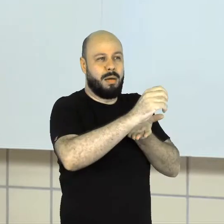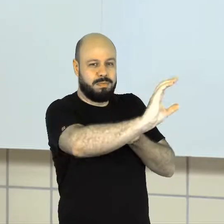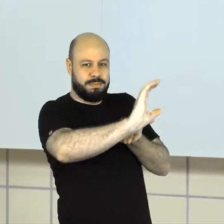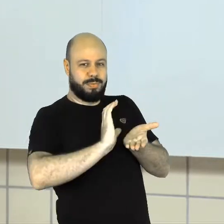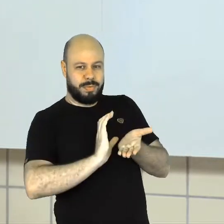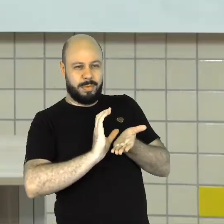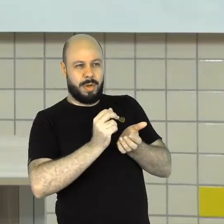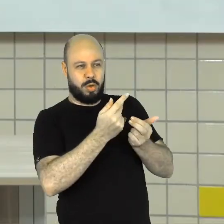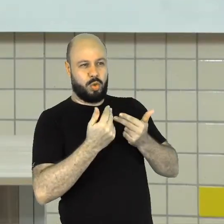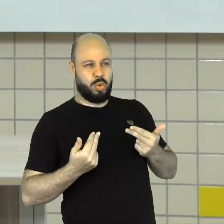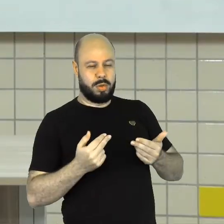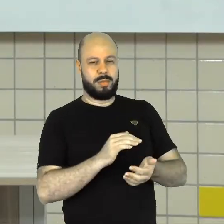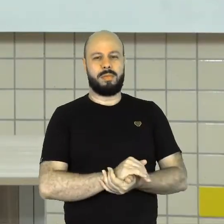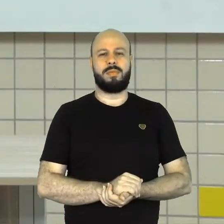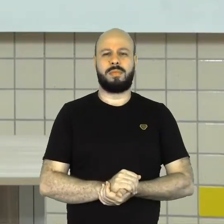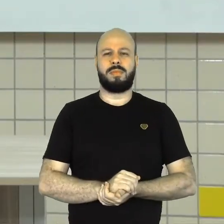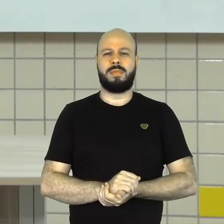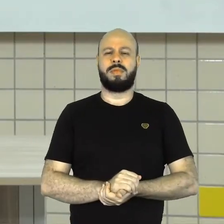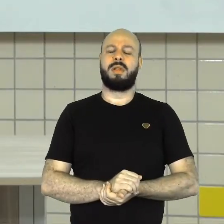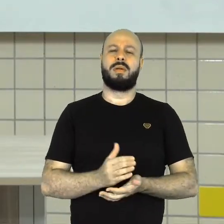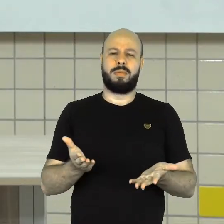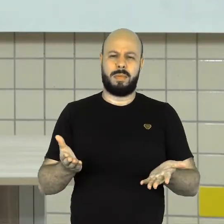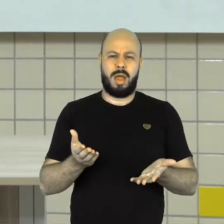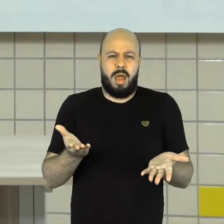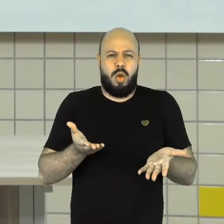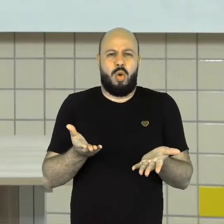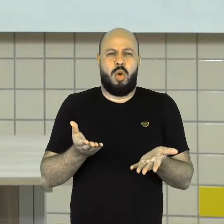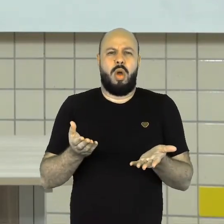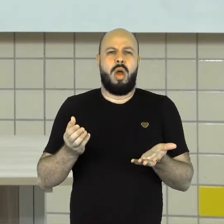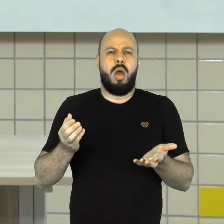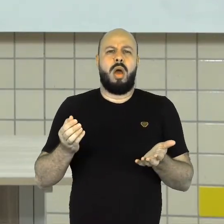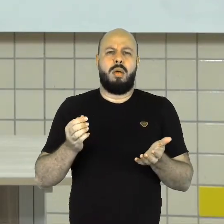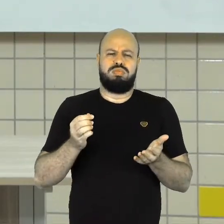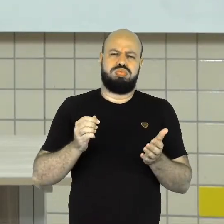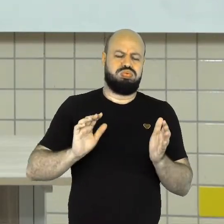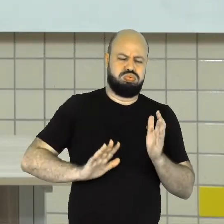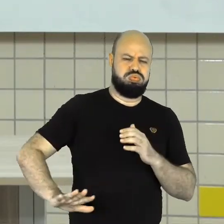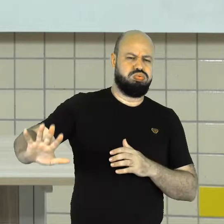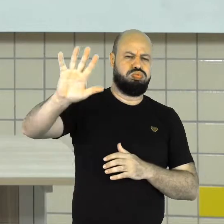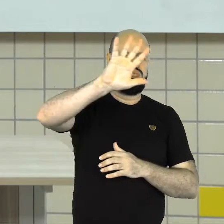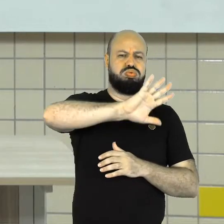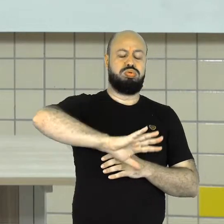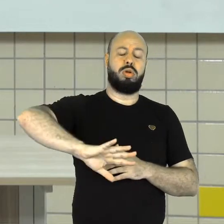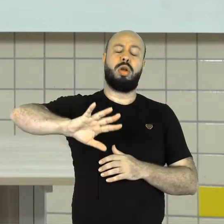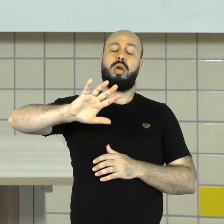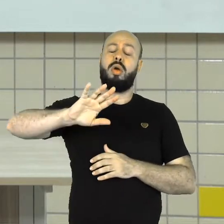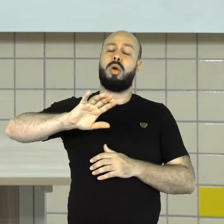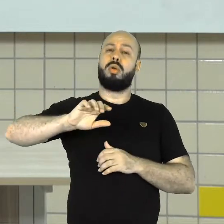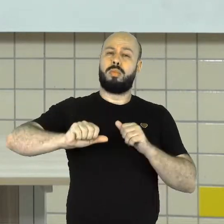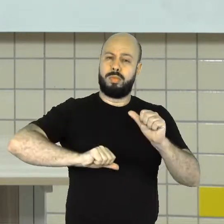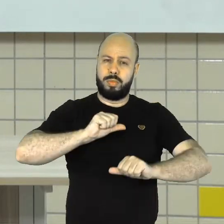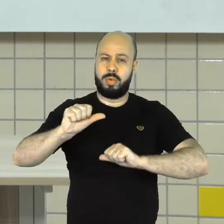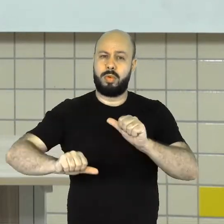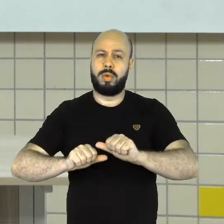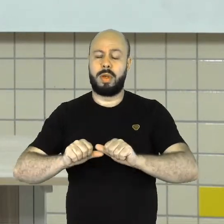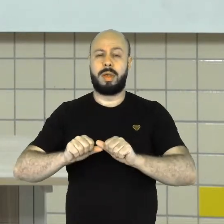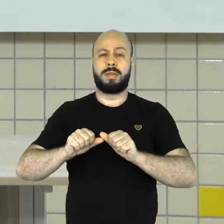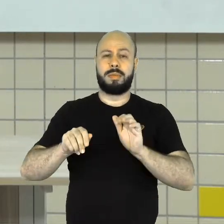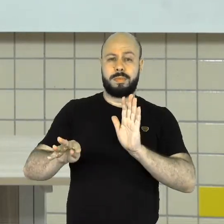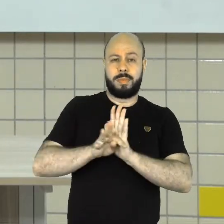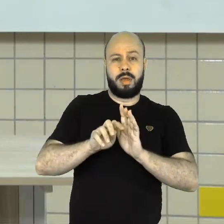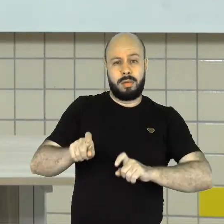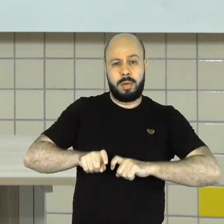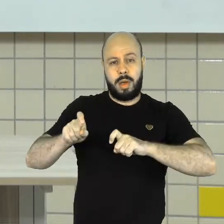pessoal? Então nós vamos estar olhando, pessoal, um panorama geral dessas mudanças técnicas na agricultura,